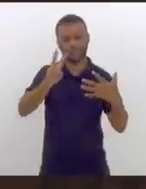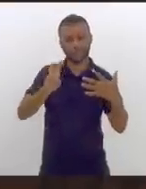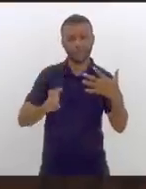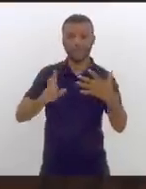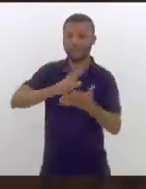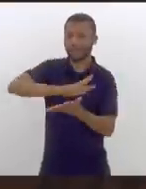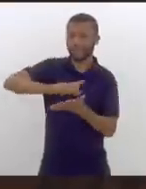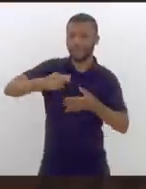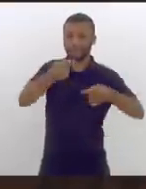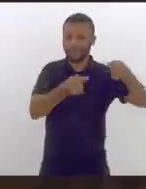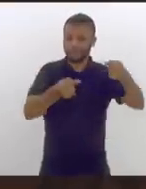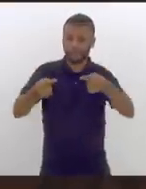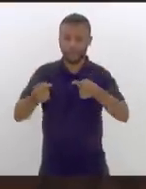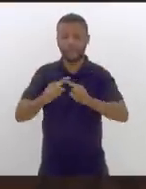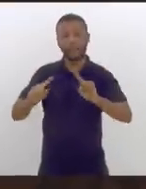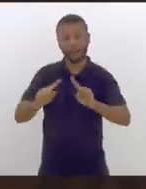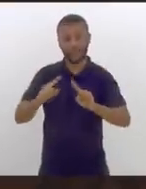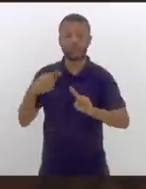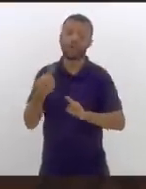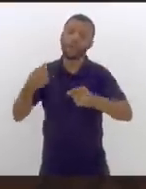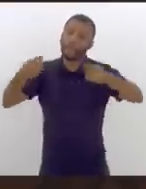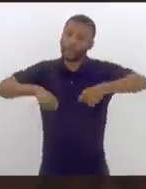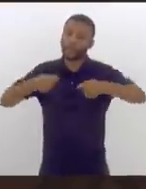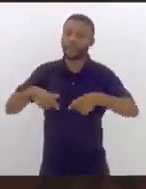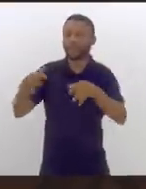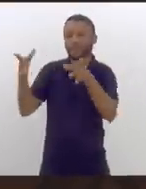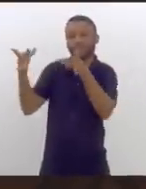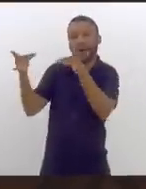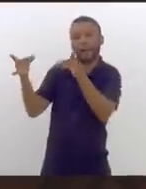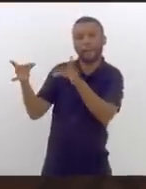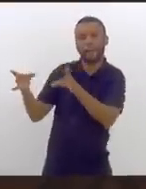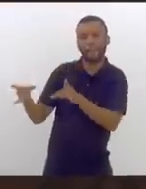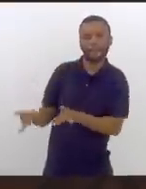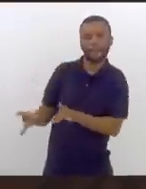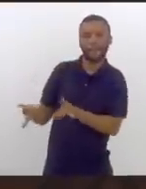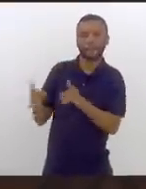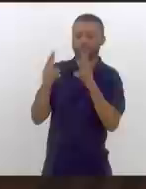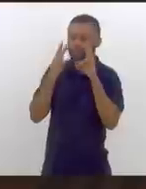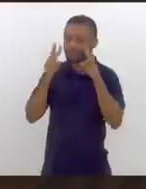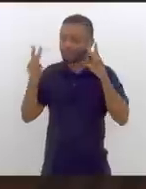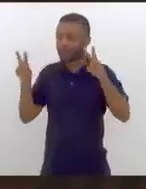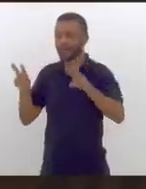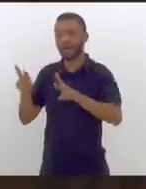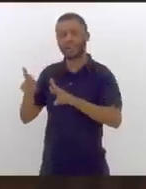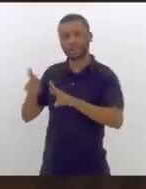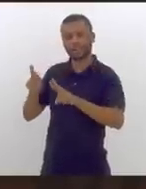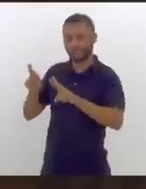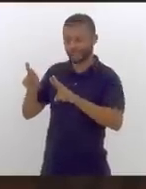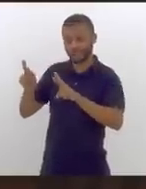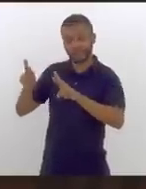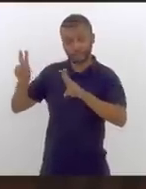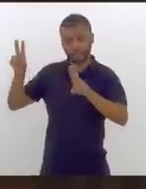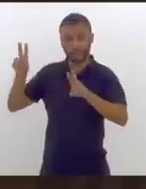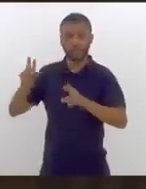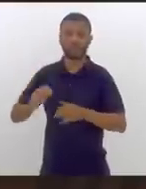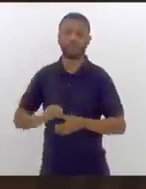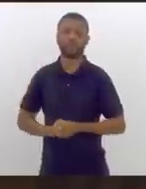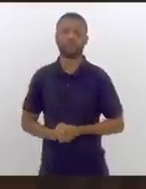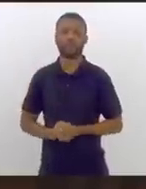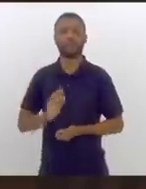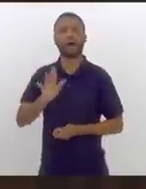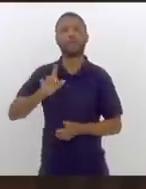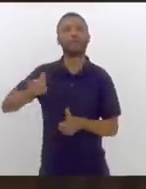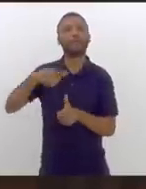debatidos de forma mais minuciosa porque quer um olhar diferenciado mas eu vou primeiramente pedir aqui para